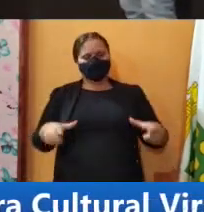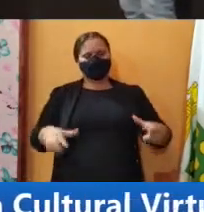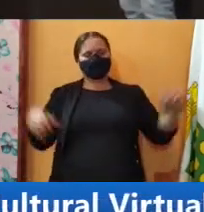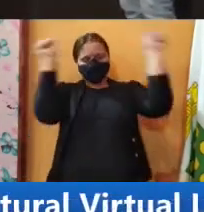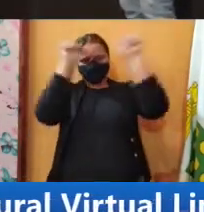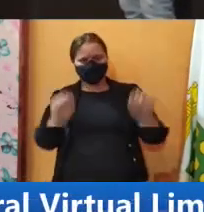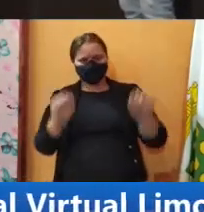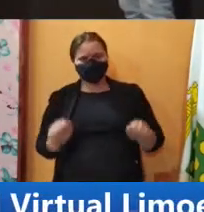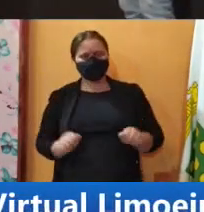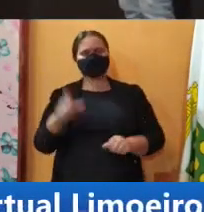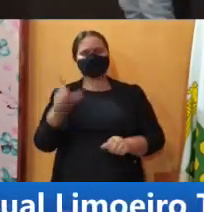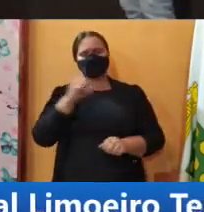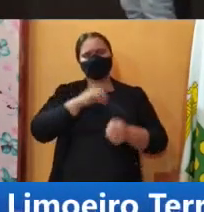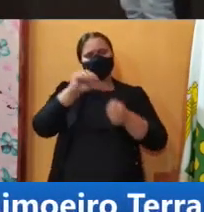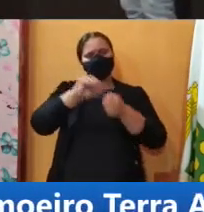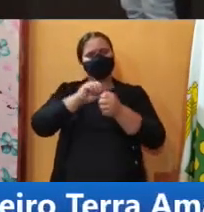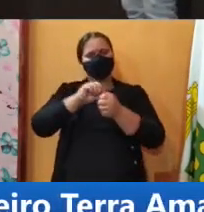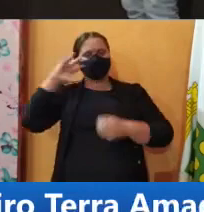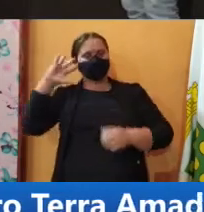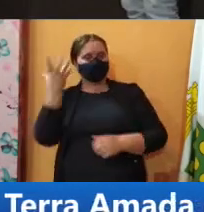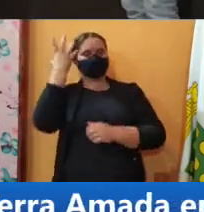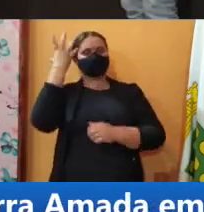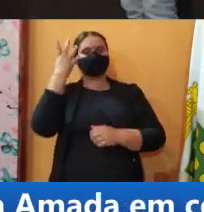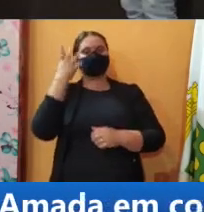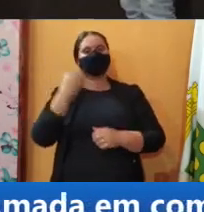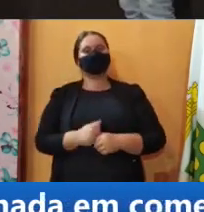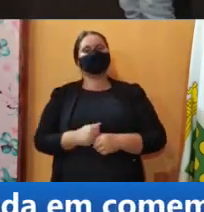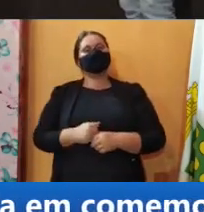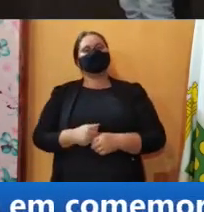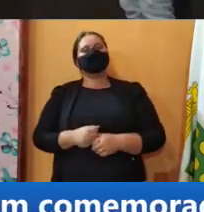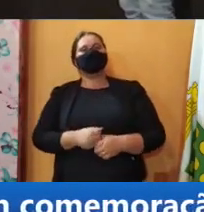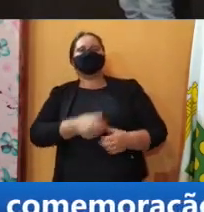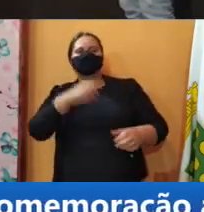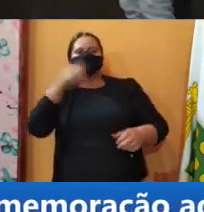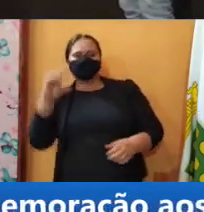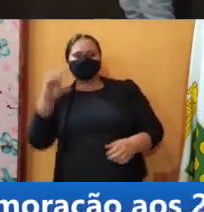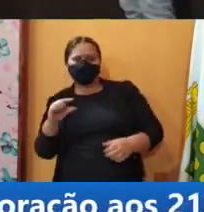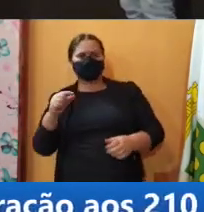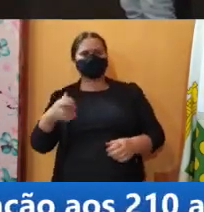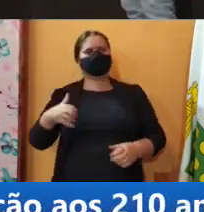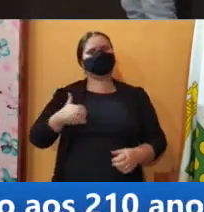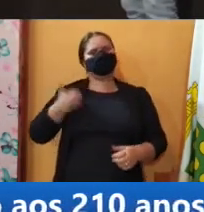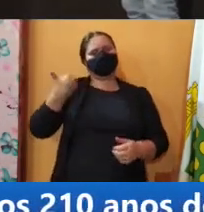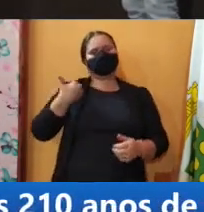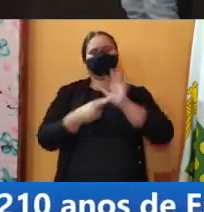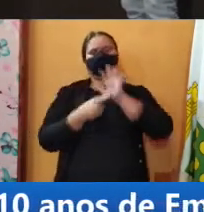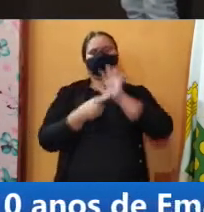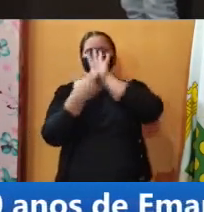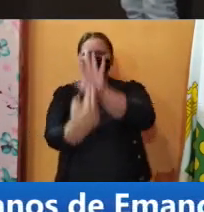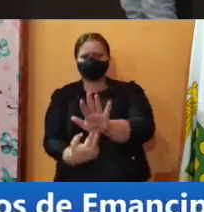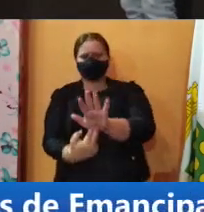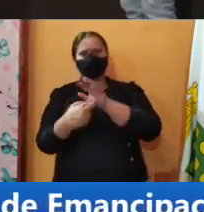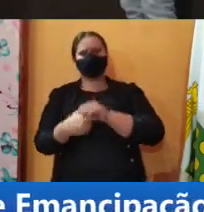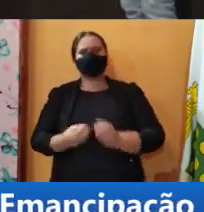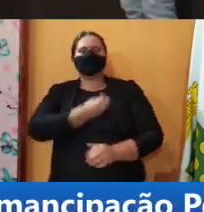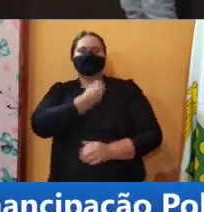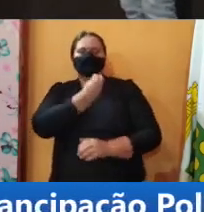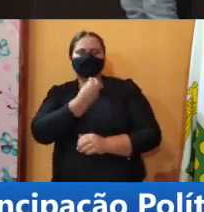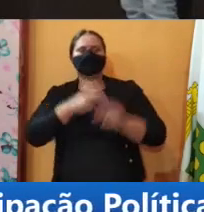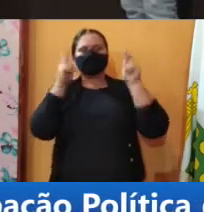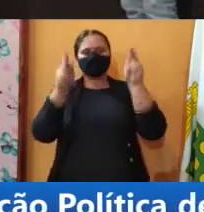ela tem feito acontecer também, na sua pouca idade, uma cultura que representa a nossa gente, que representa a vida do nosso